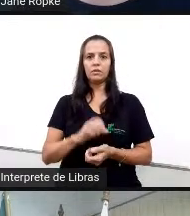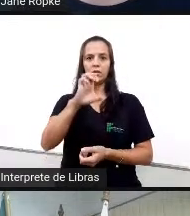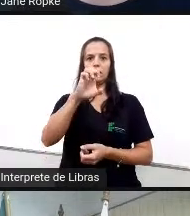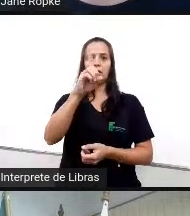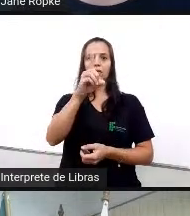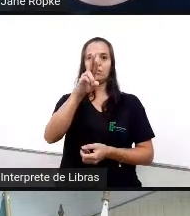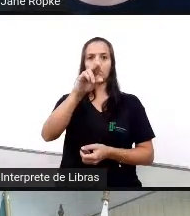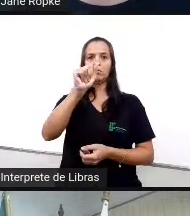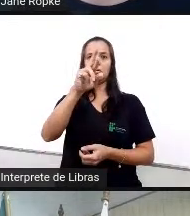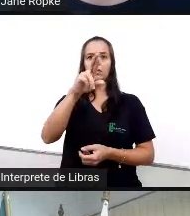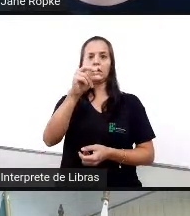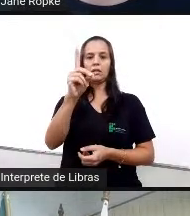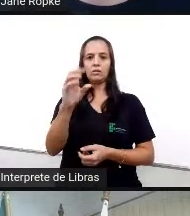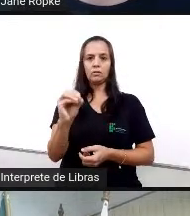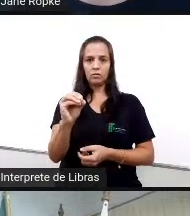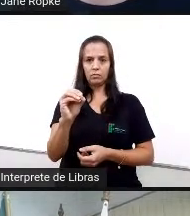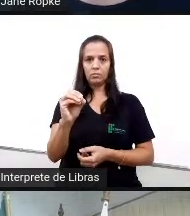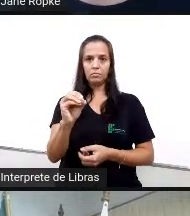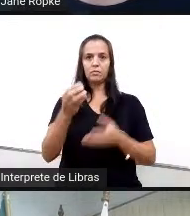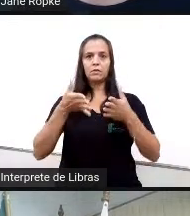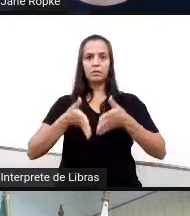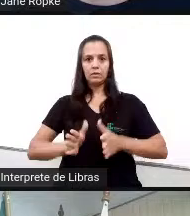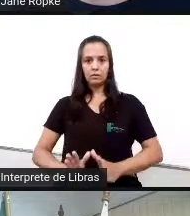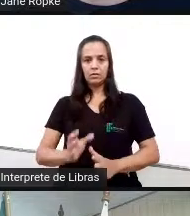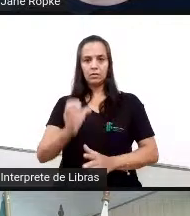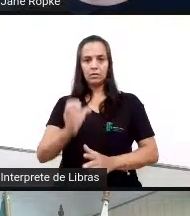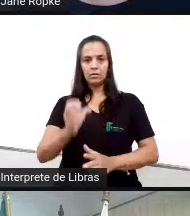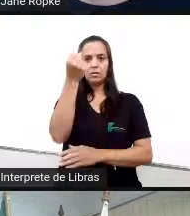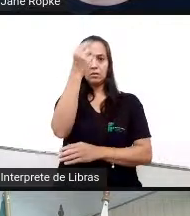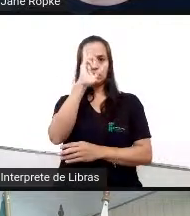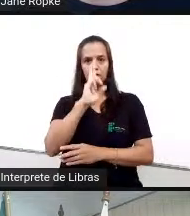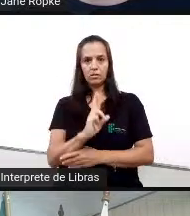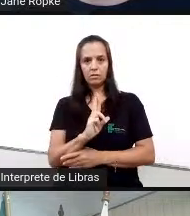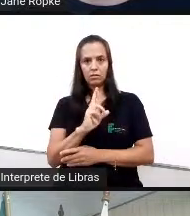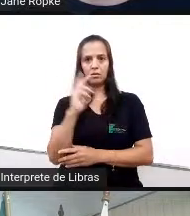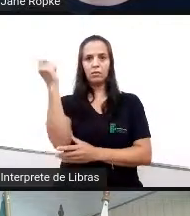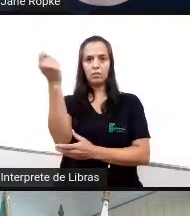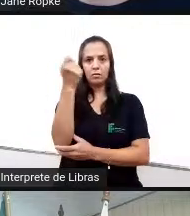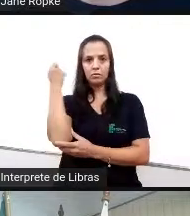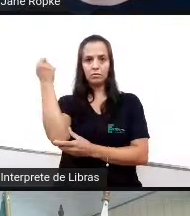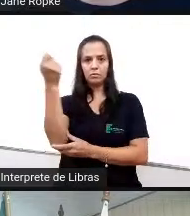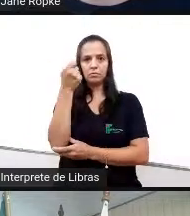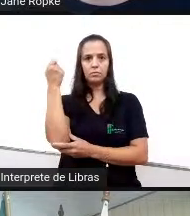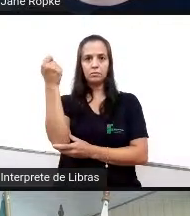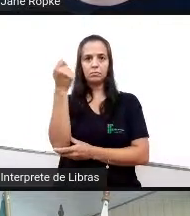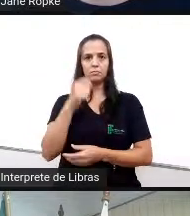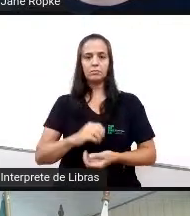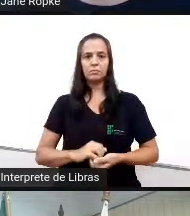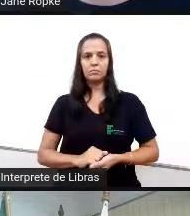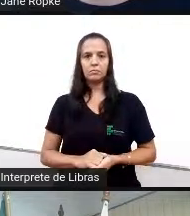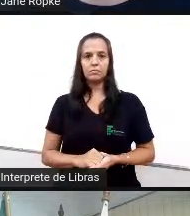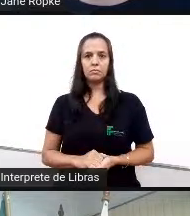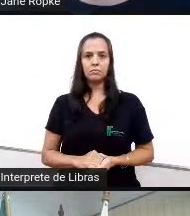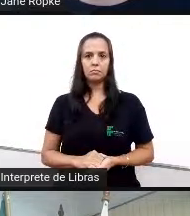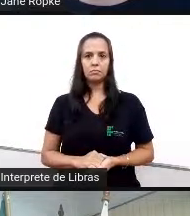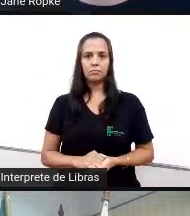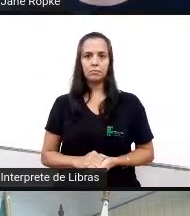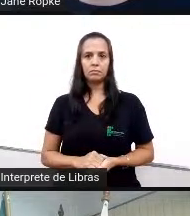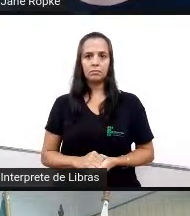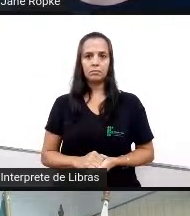Eduardo Fernando Schult, natural da cidade de Santa Rosa, estado do Rio Grande do